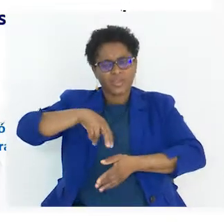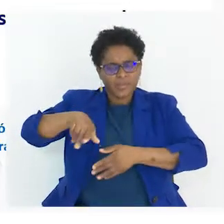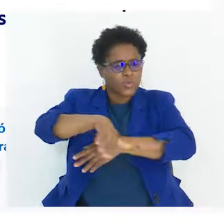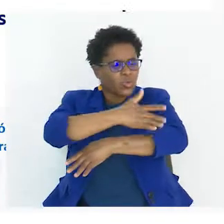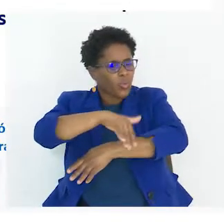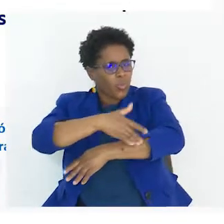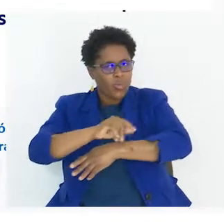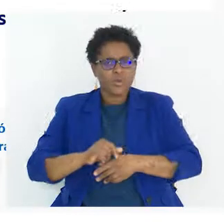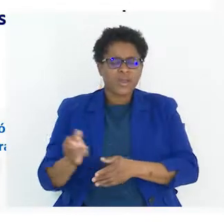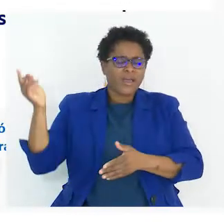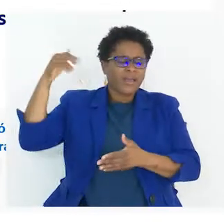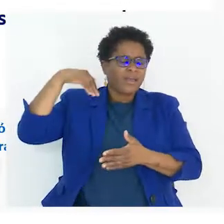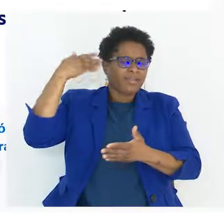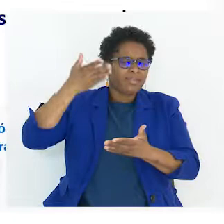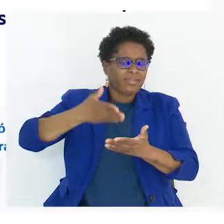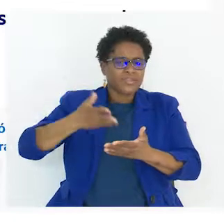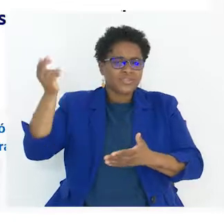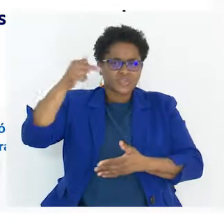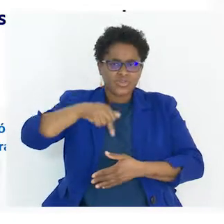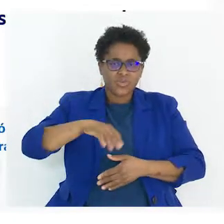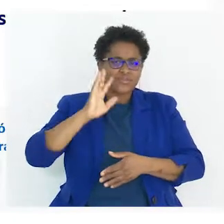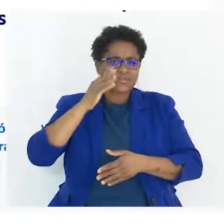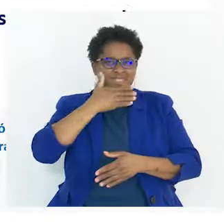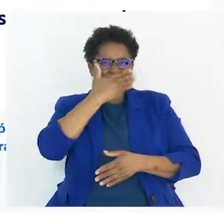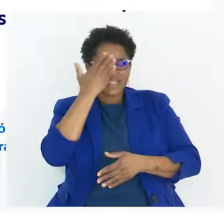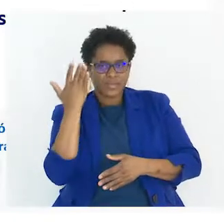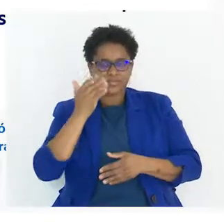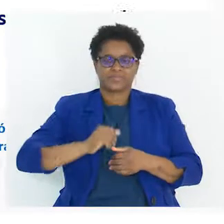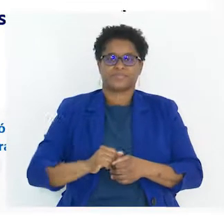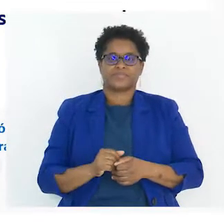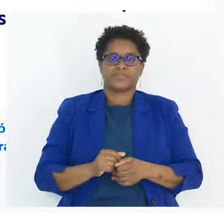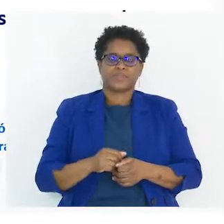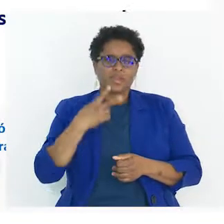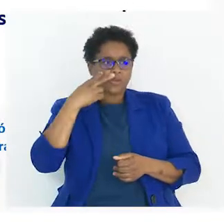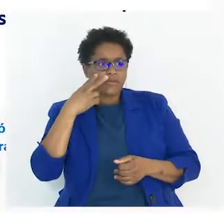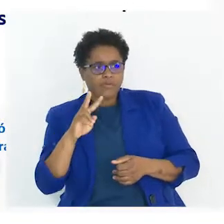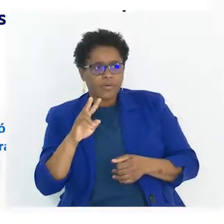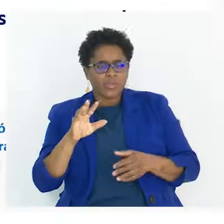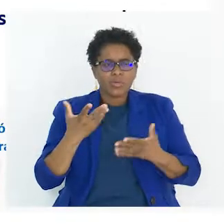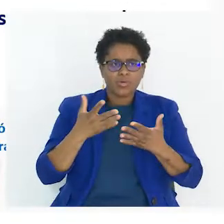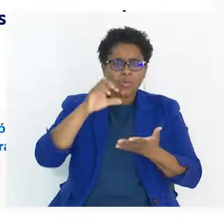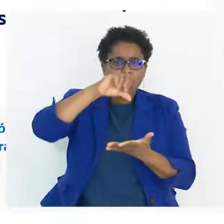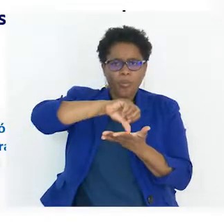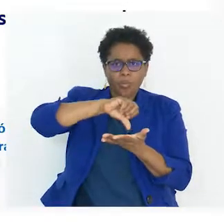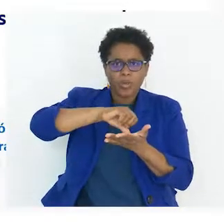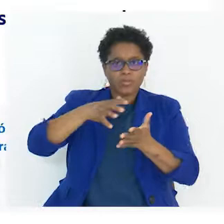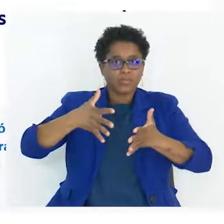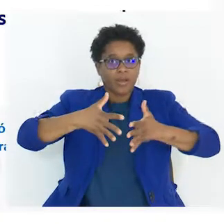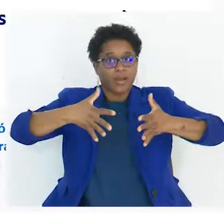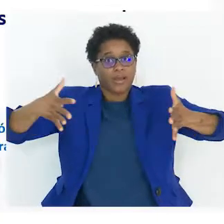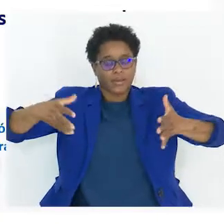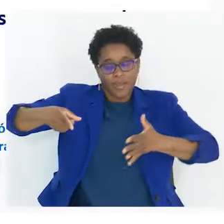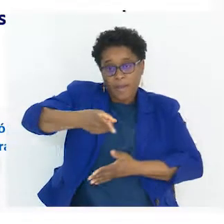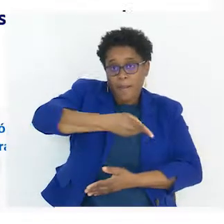a deslocar-se pelas ruas até que chegou a manhã. Viu-se então no meio de uma